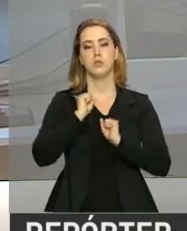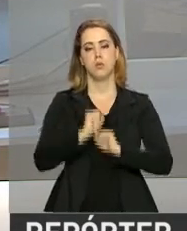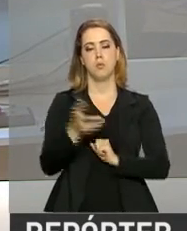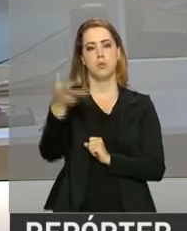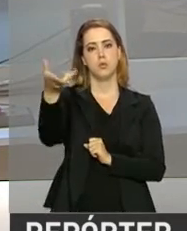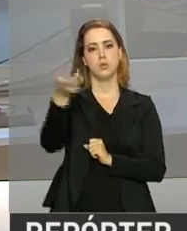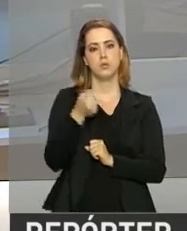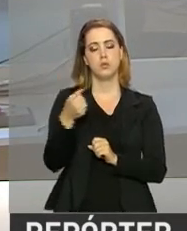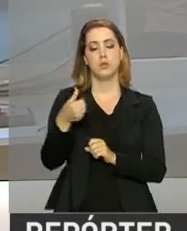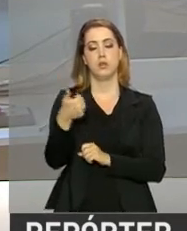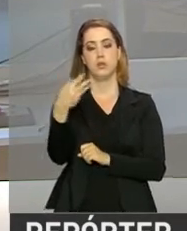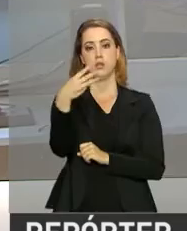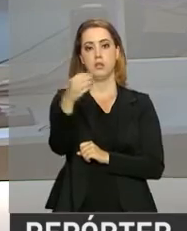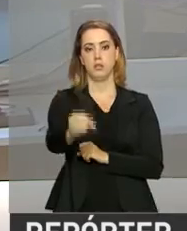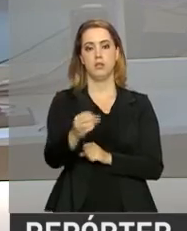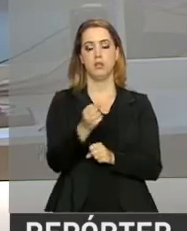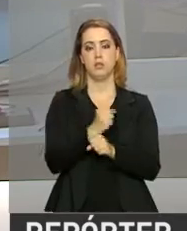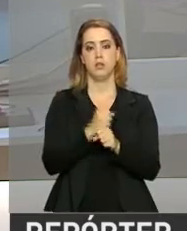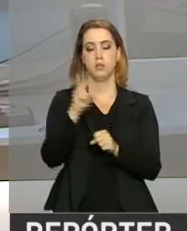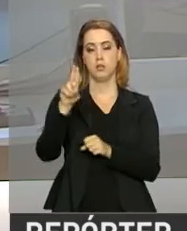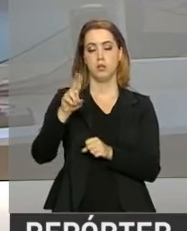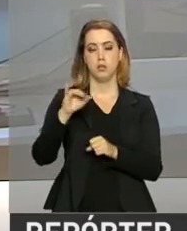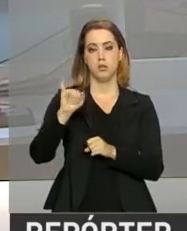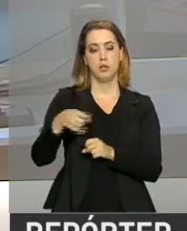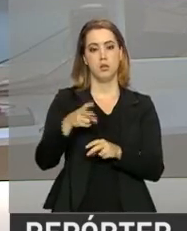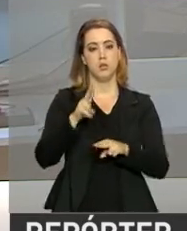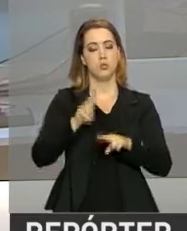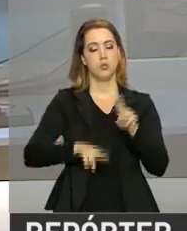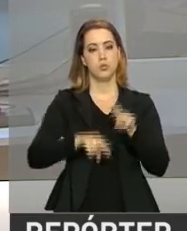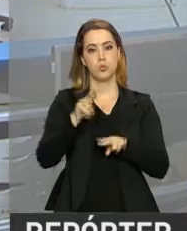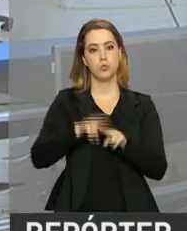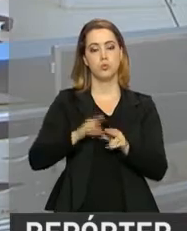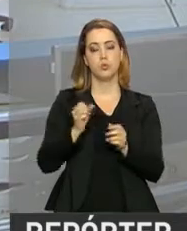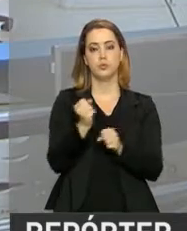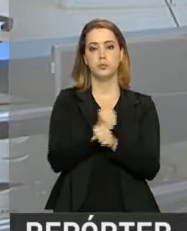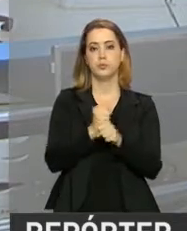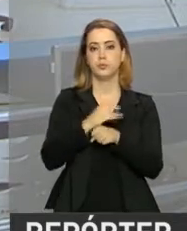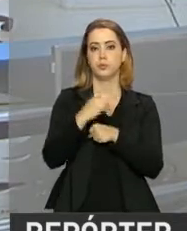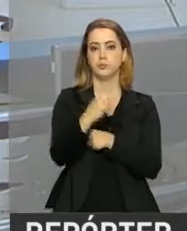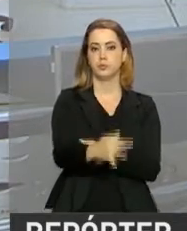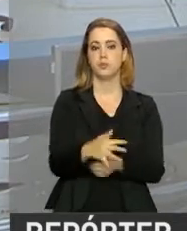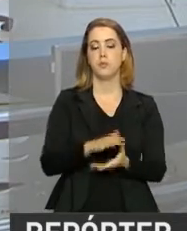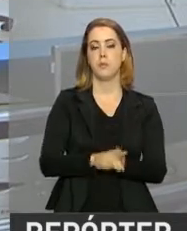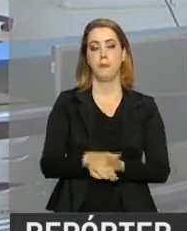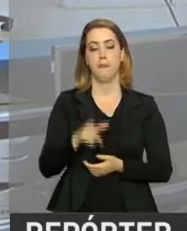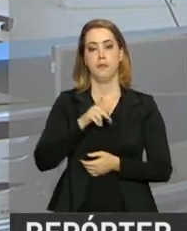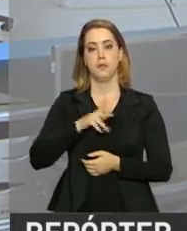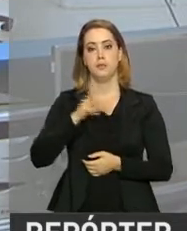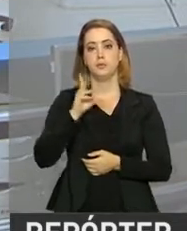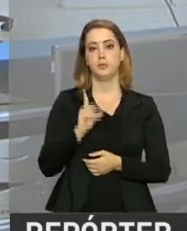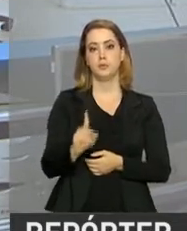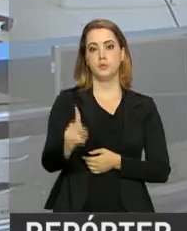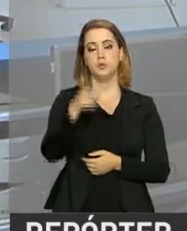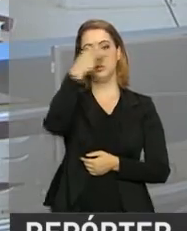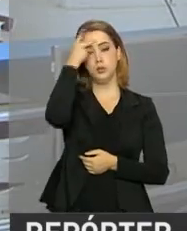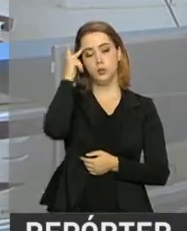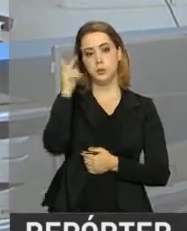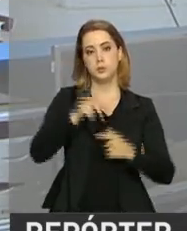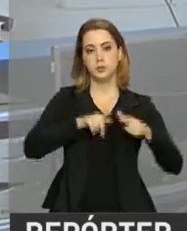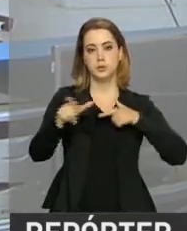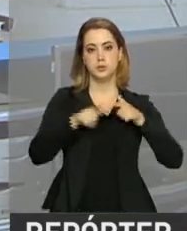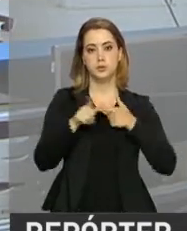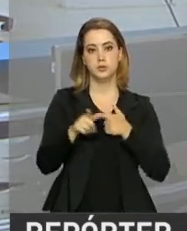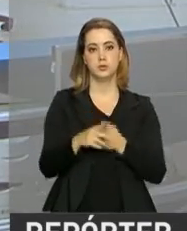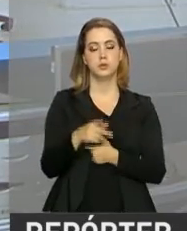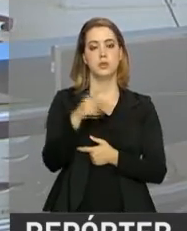vem mas a recomendação é seguir o calendário de pagamento tem direito ao recurso o trabalhador inscrito no pis/pasep